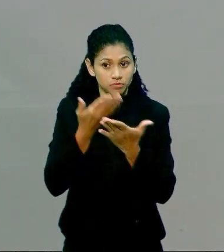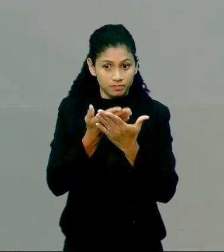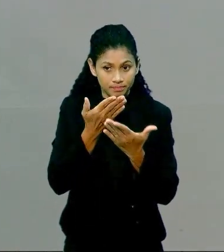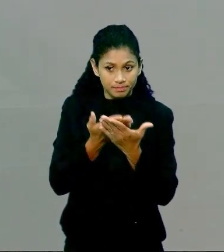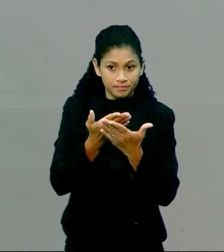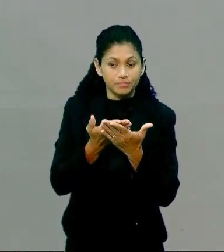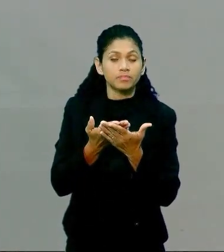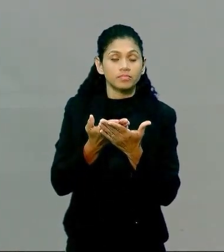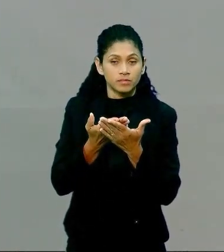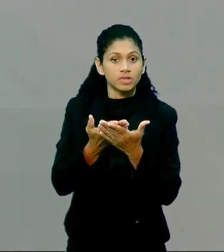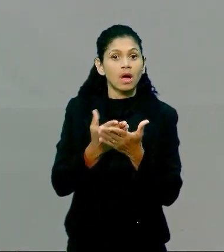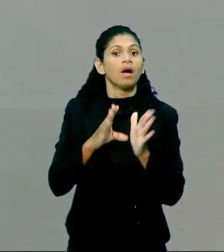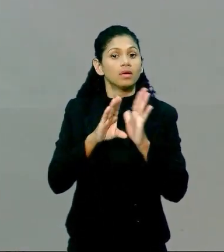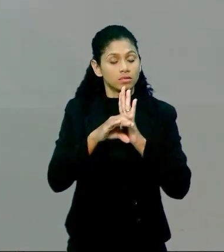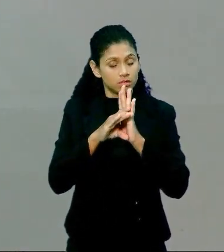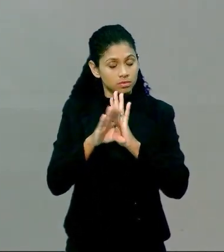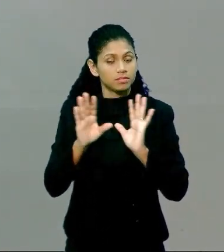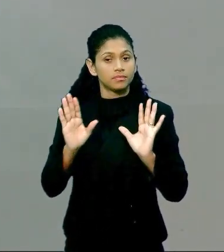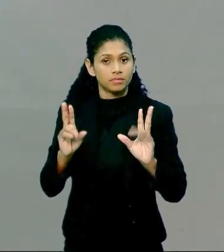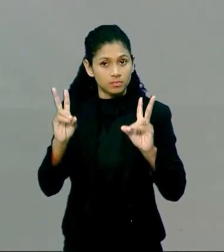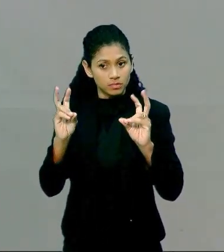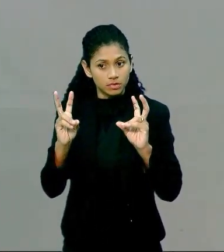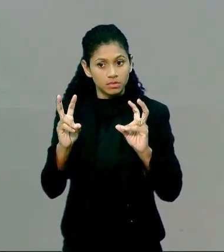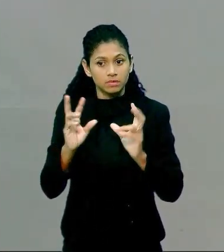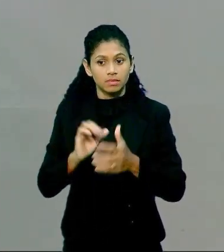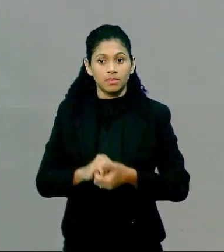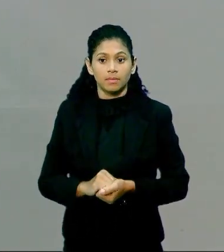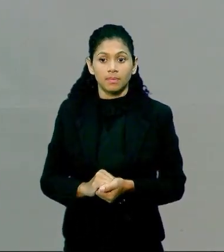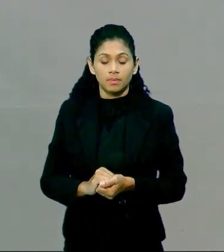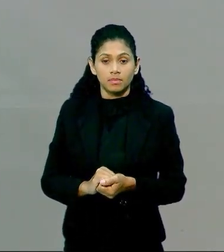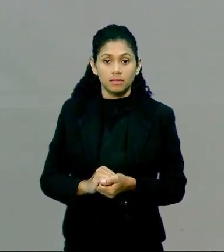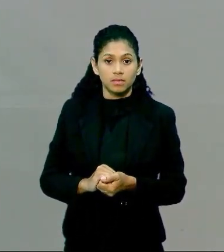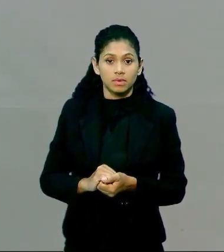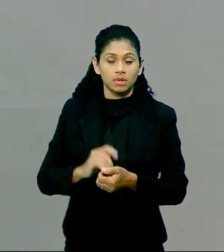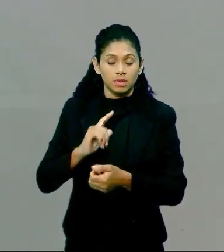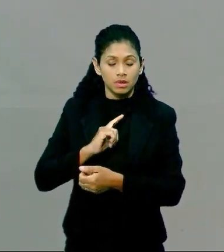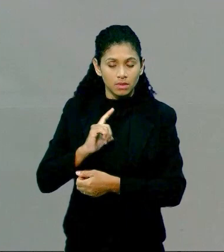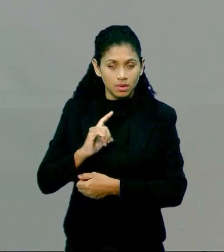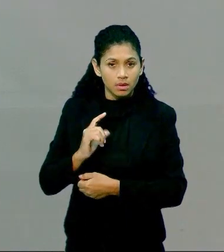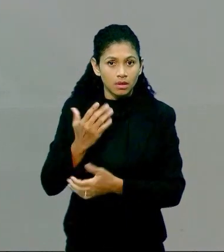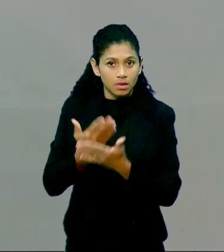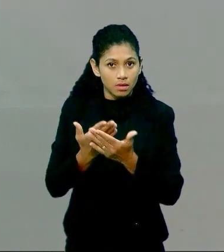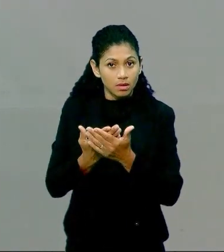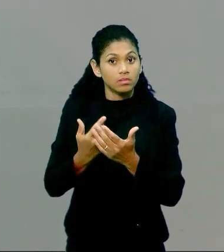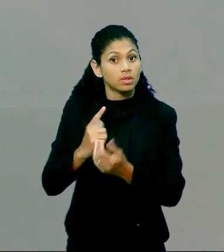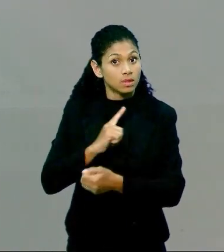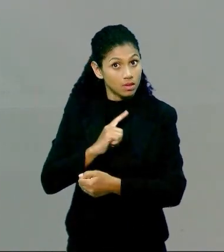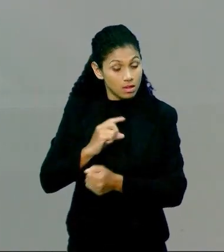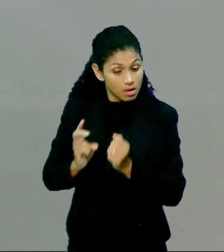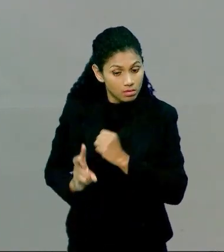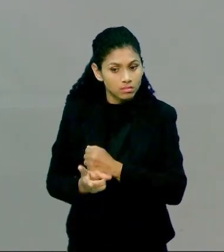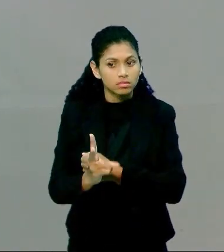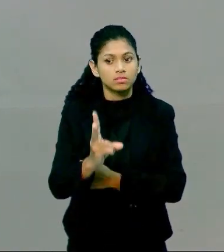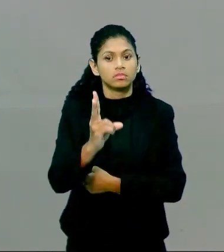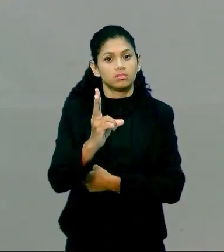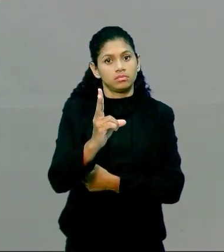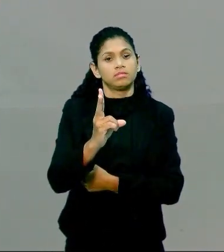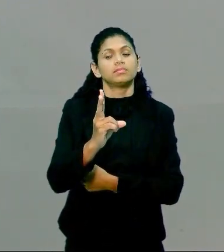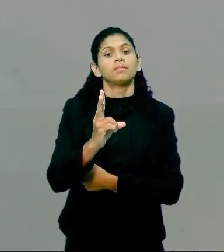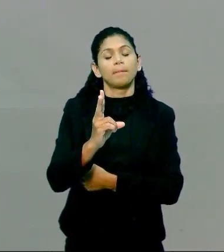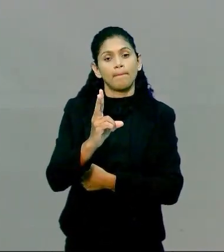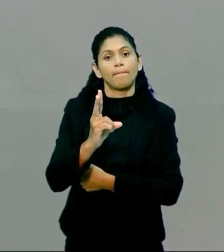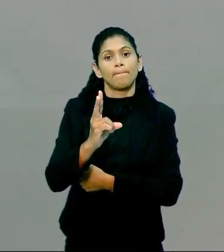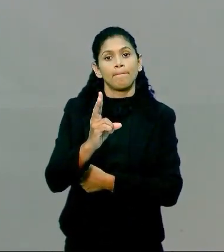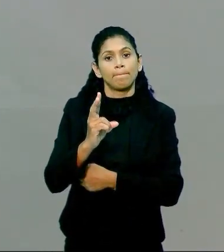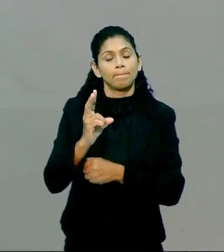essa aula tem outras sequências, né? Ela tem continuidade. E a gente vai trazendo aí algumas questões que esse